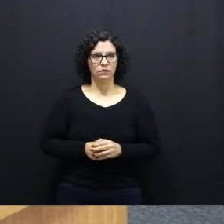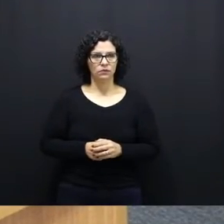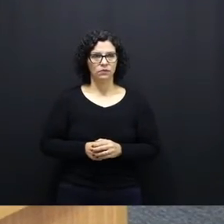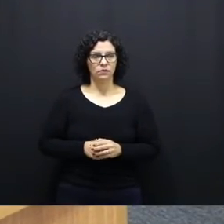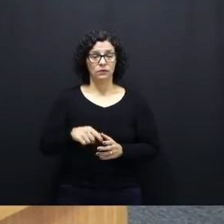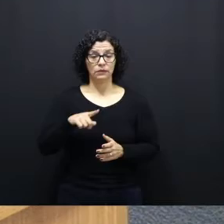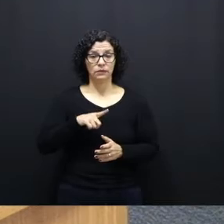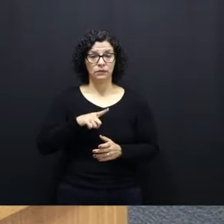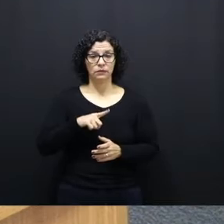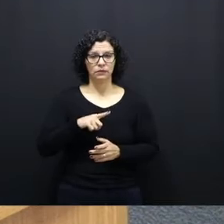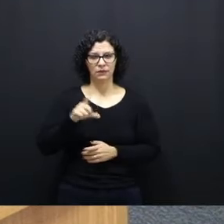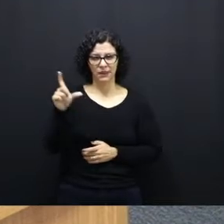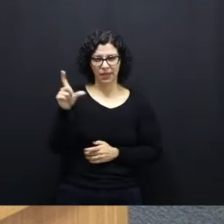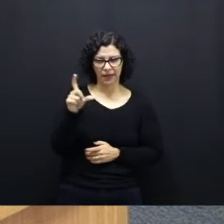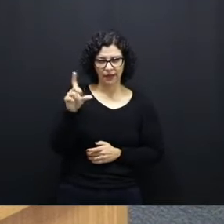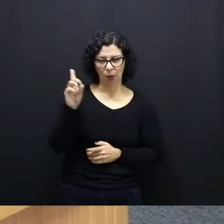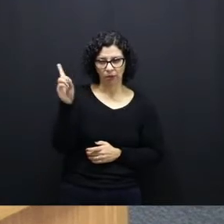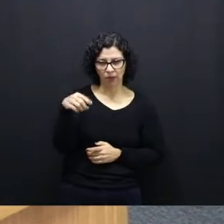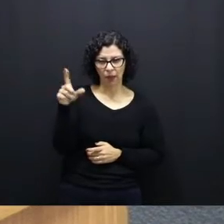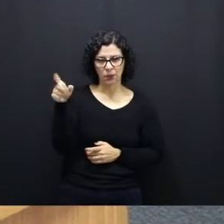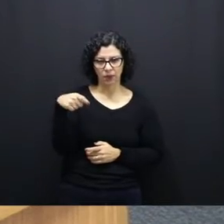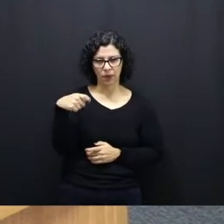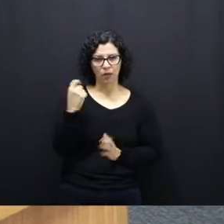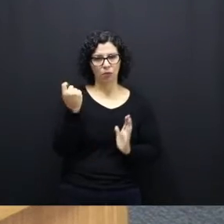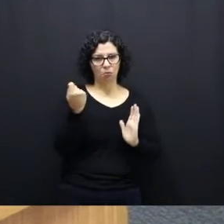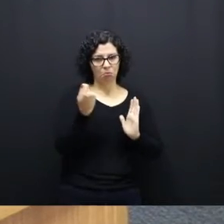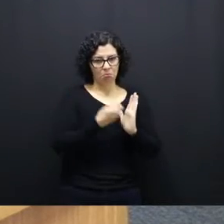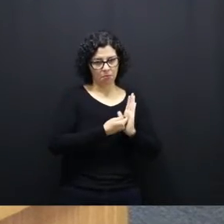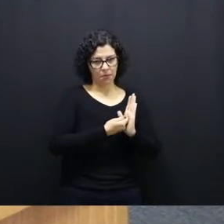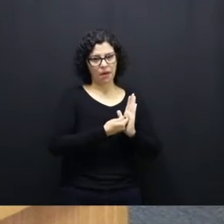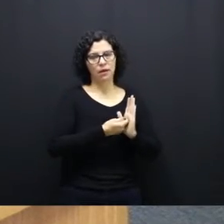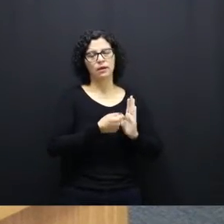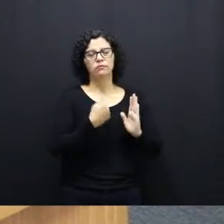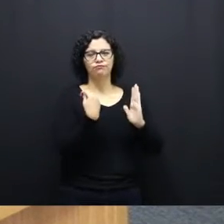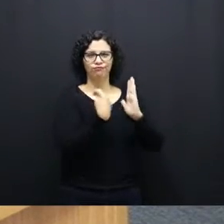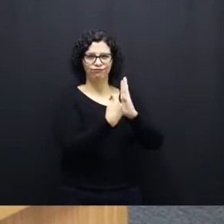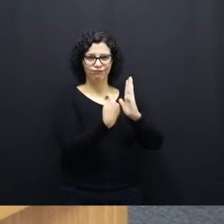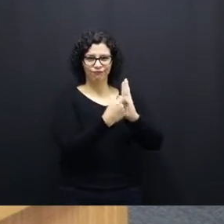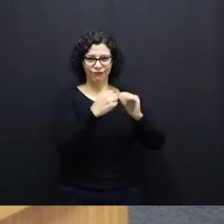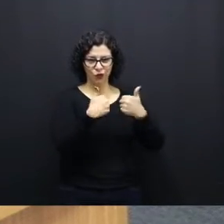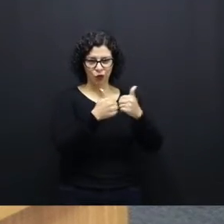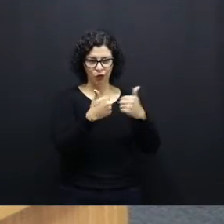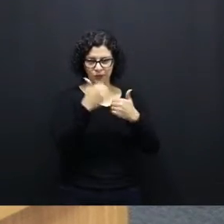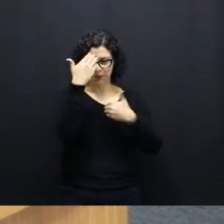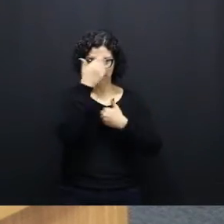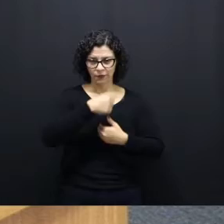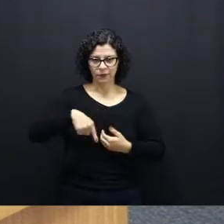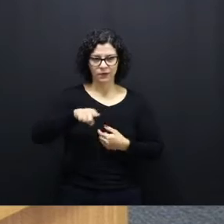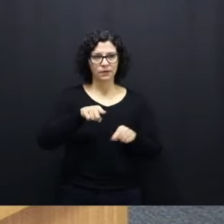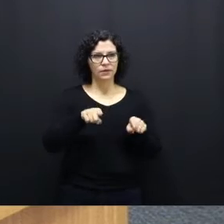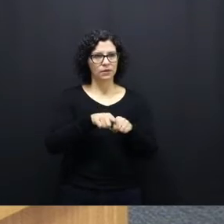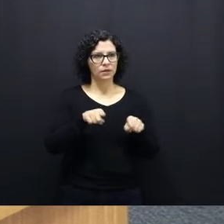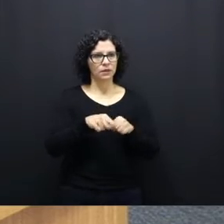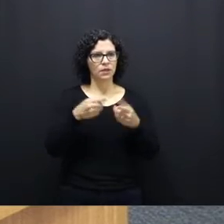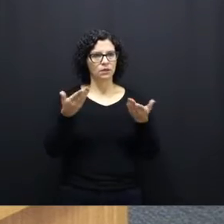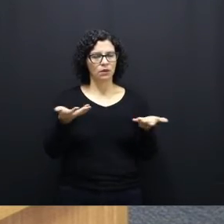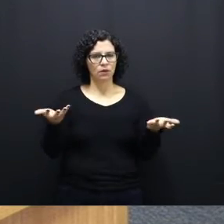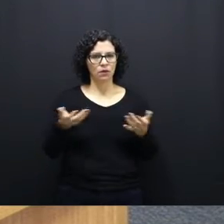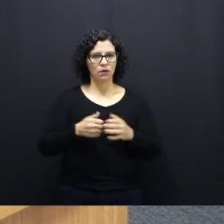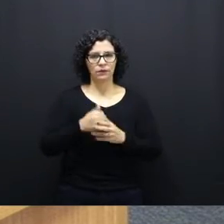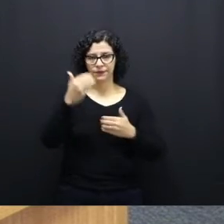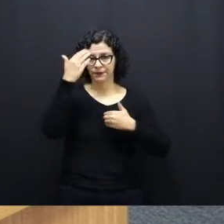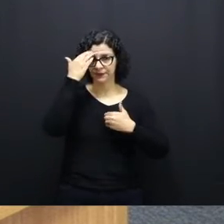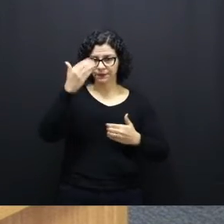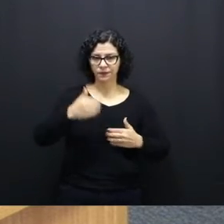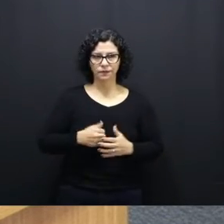tarifa por transpor débito e crédito então muito obrigado aos senhores vereadores mas também senhor presidente gostaria aqui de